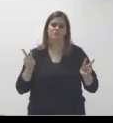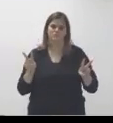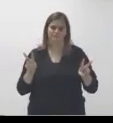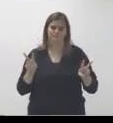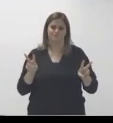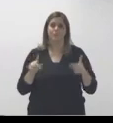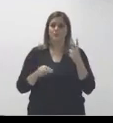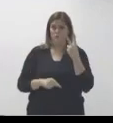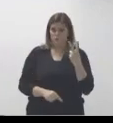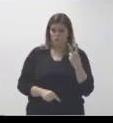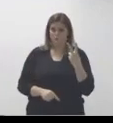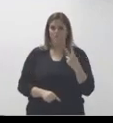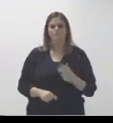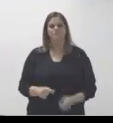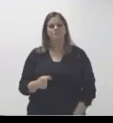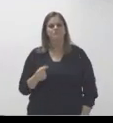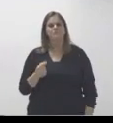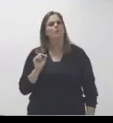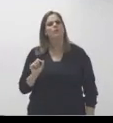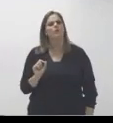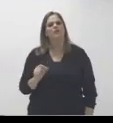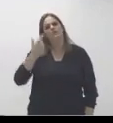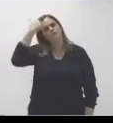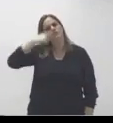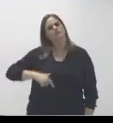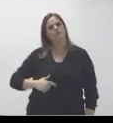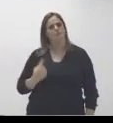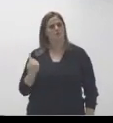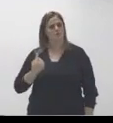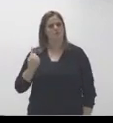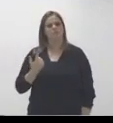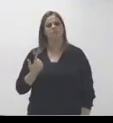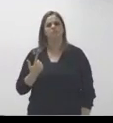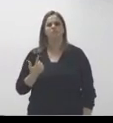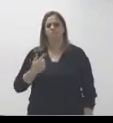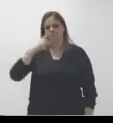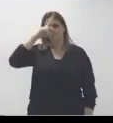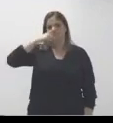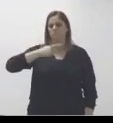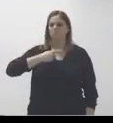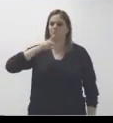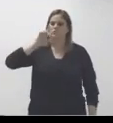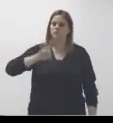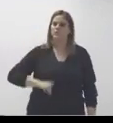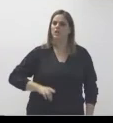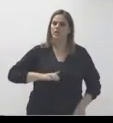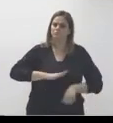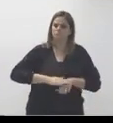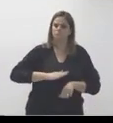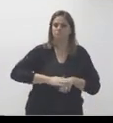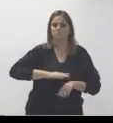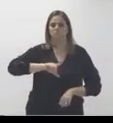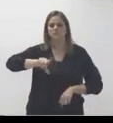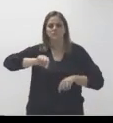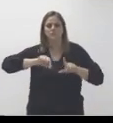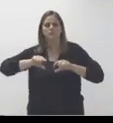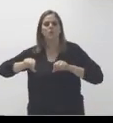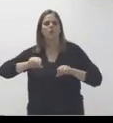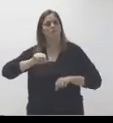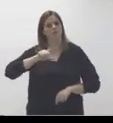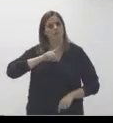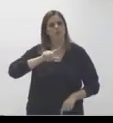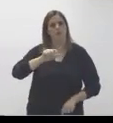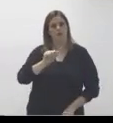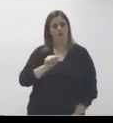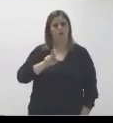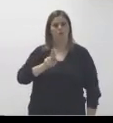no sentido de garantir a autonomia é do sujeito de todos os sujeitos a autonomia liberdade